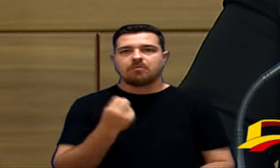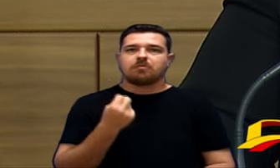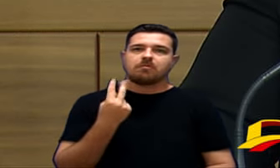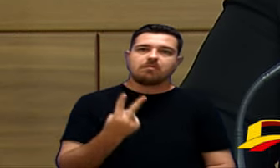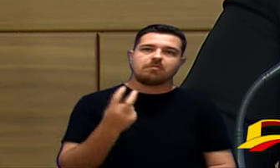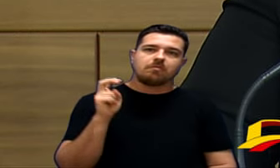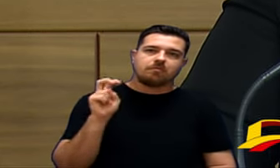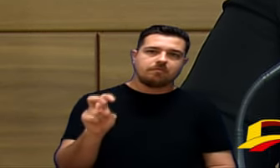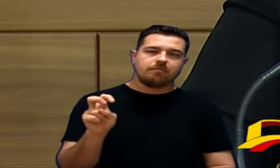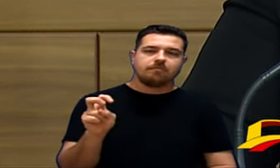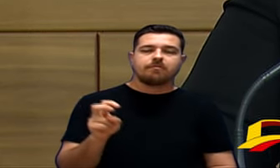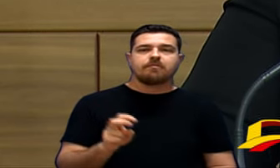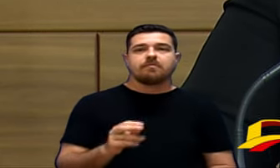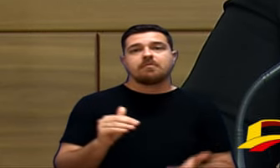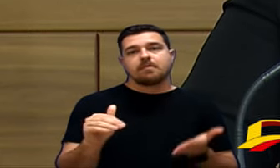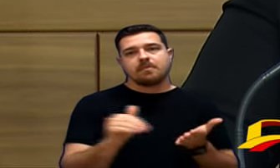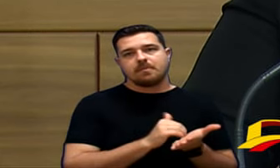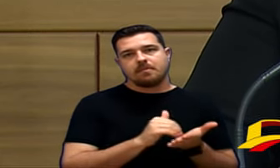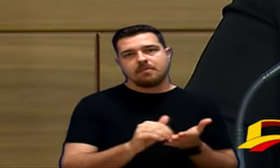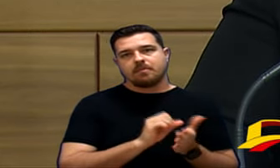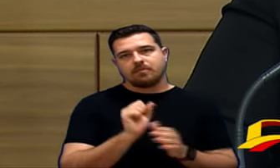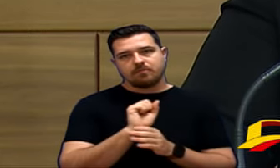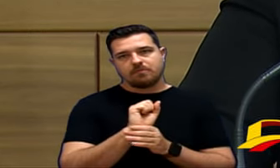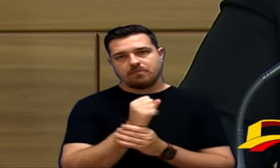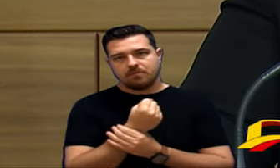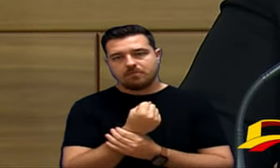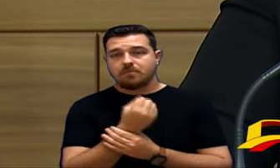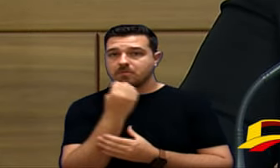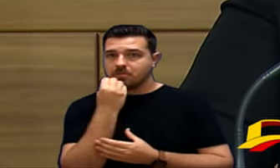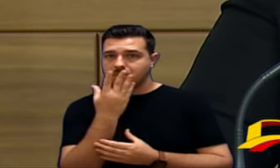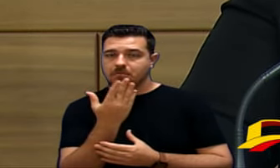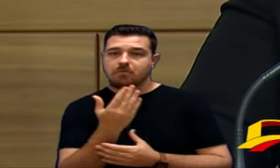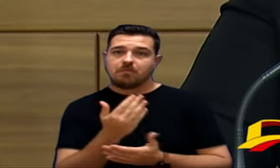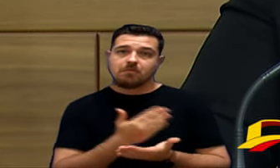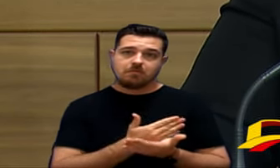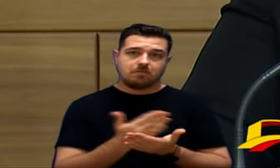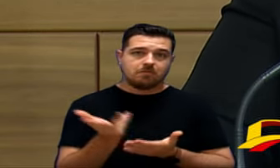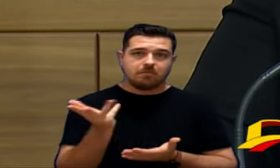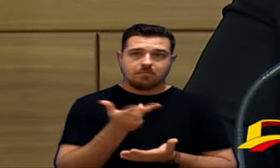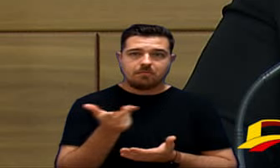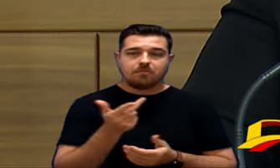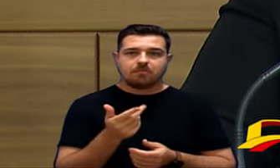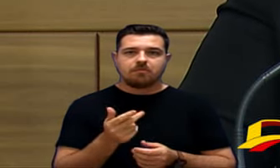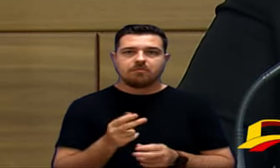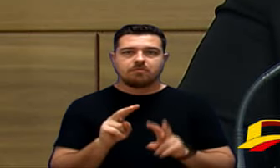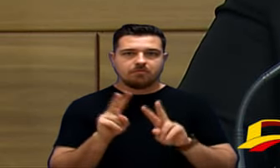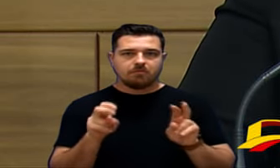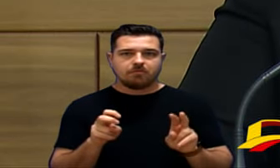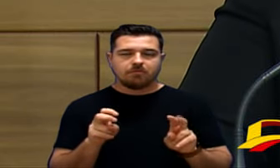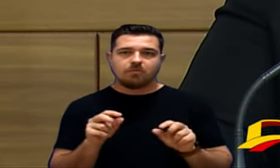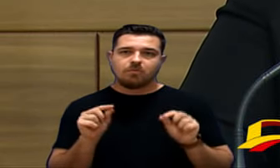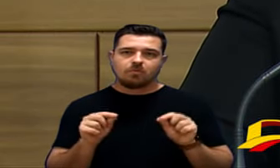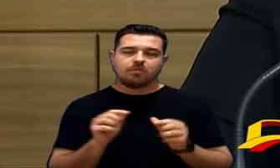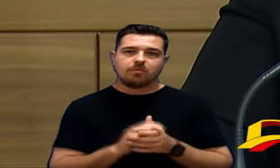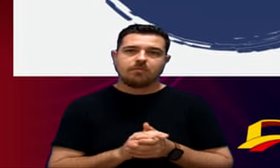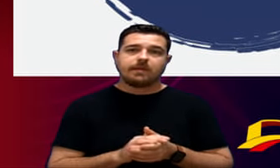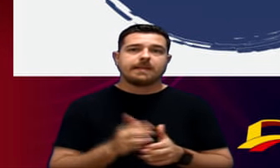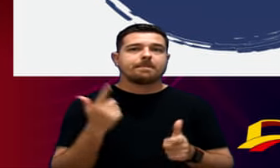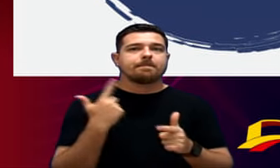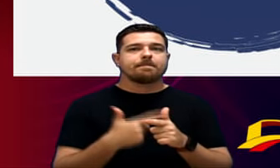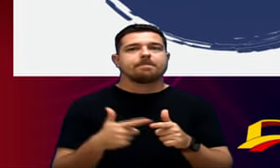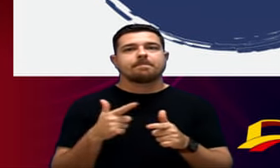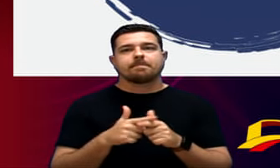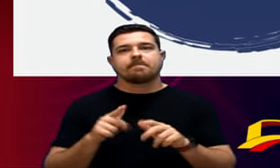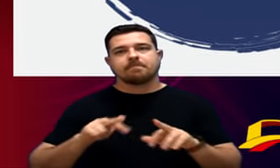2025 da nossa secretaria fazendo uma rápida ressalva com relação aos problemas de